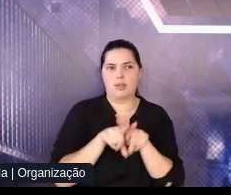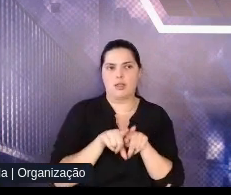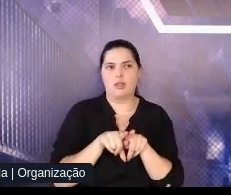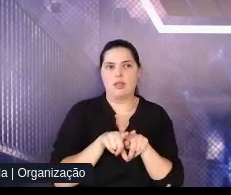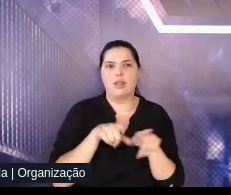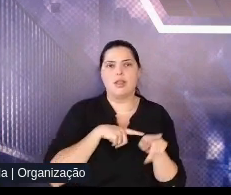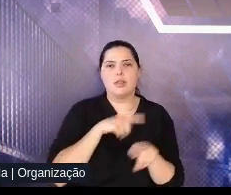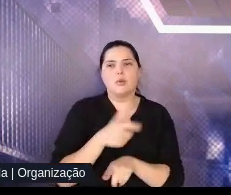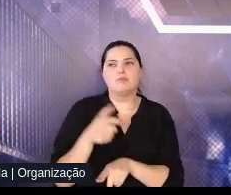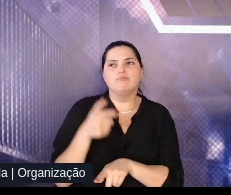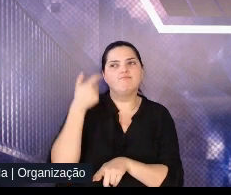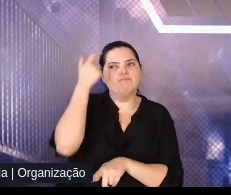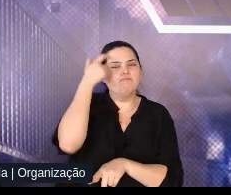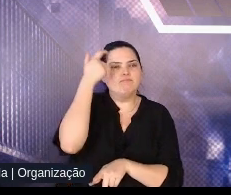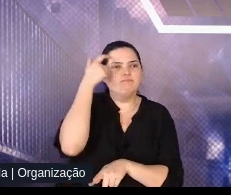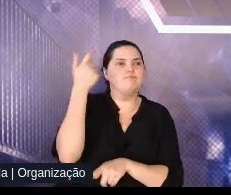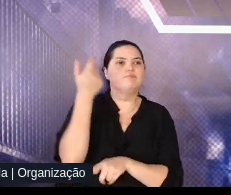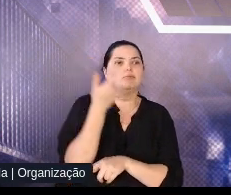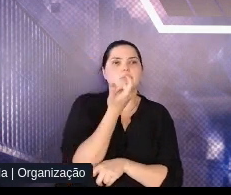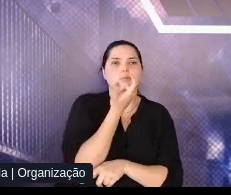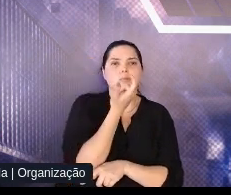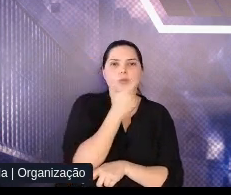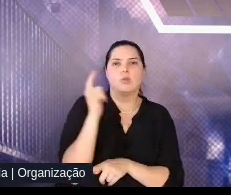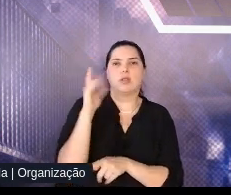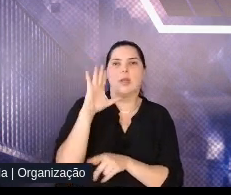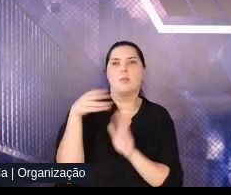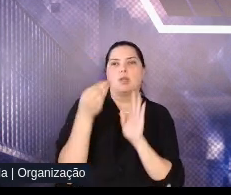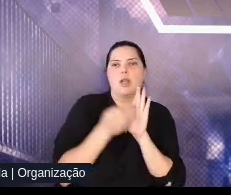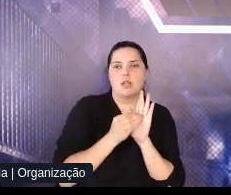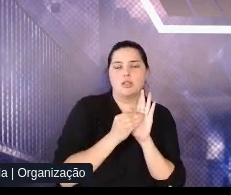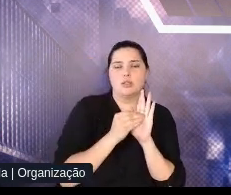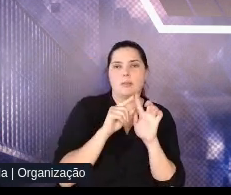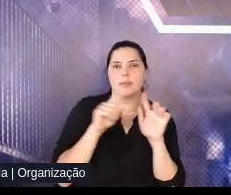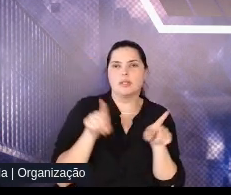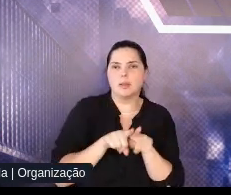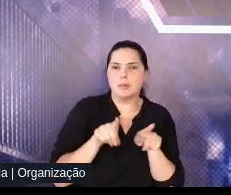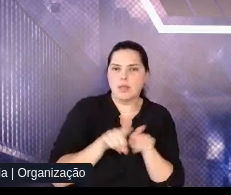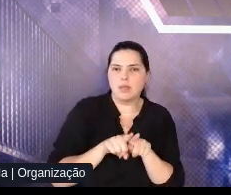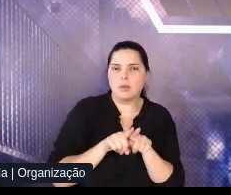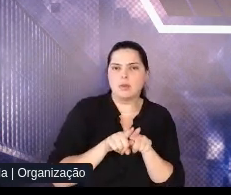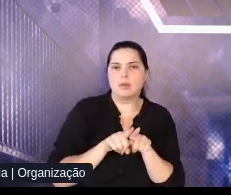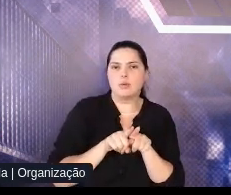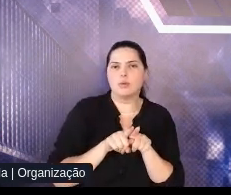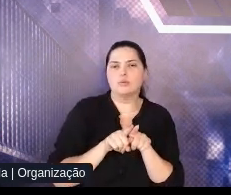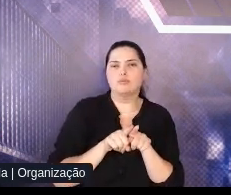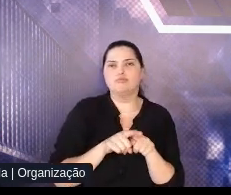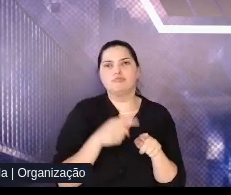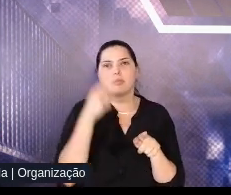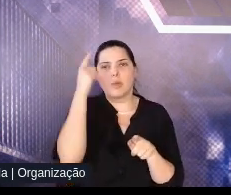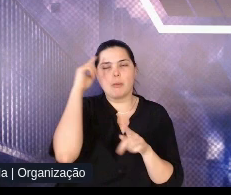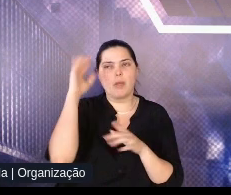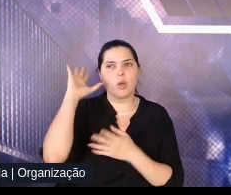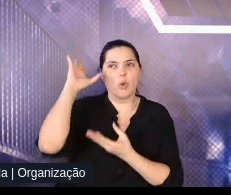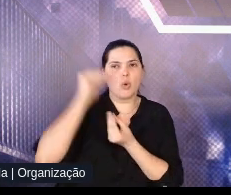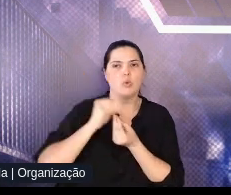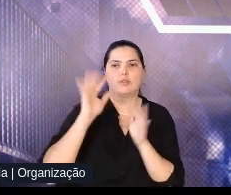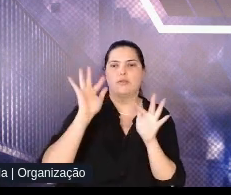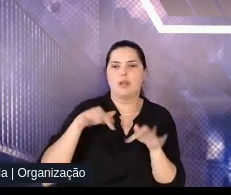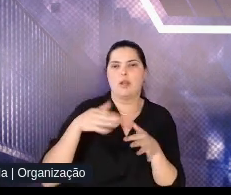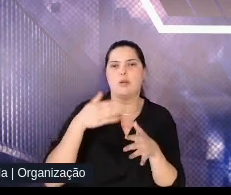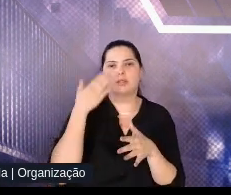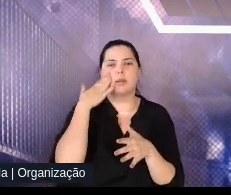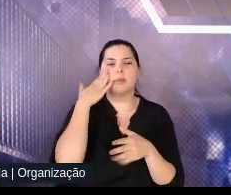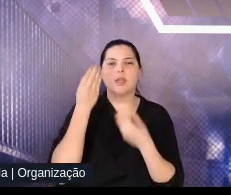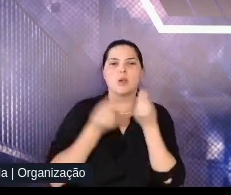ter um outro pensamento, ter uma outra abordagem, mas também uma aplicação final. Aquela aplicação ela vai abordar,